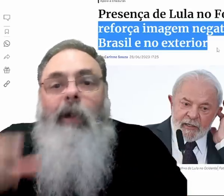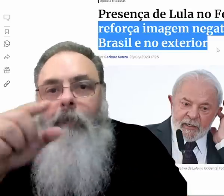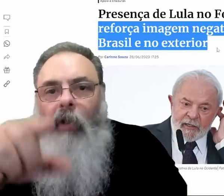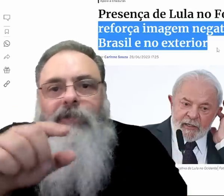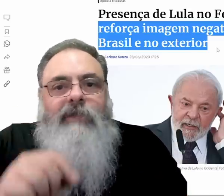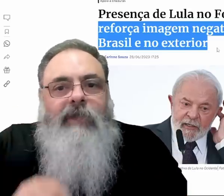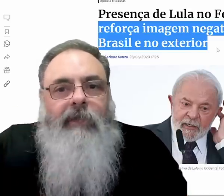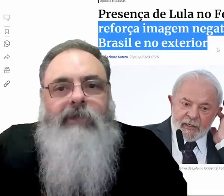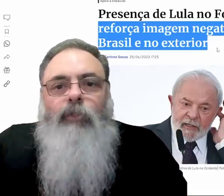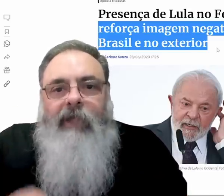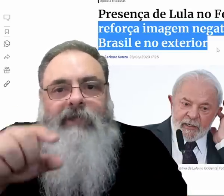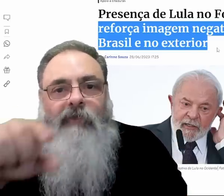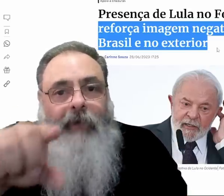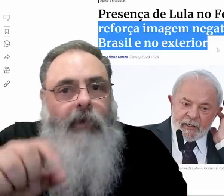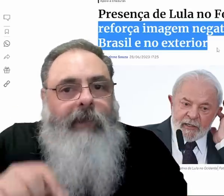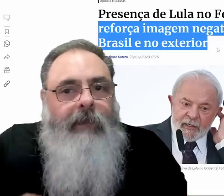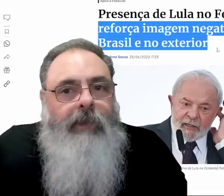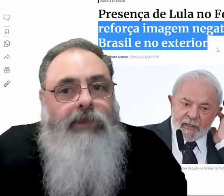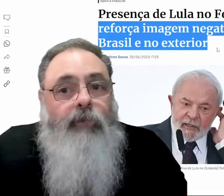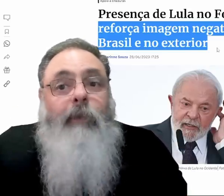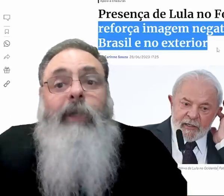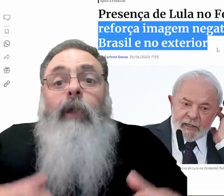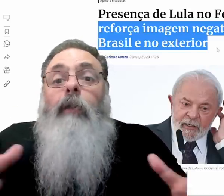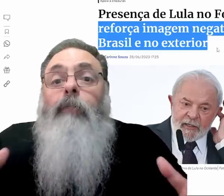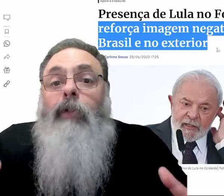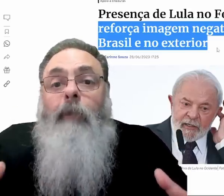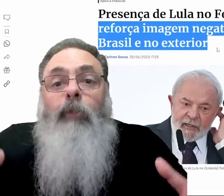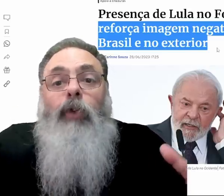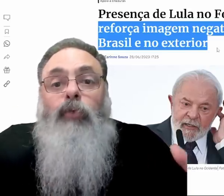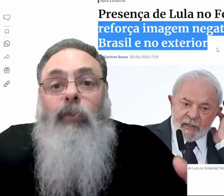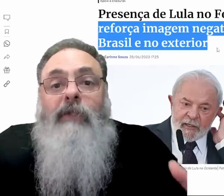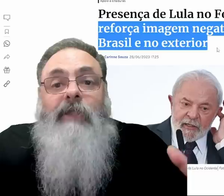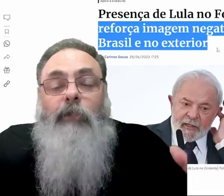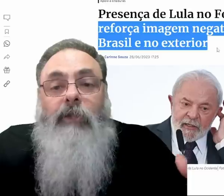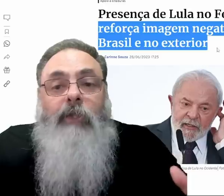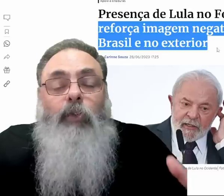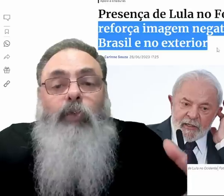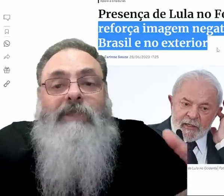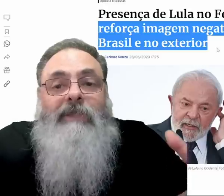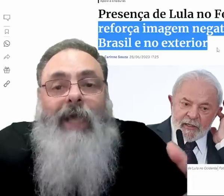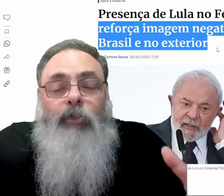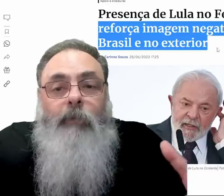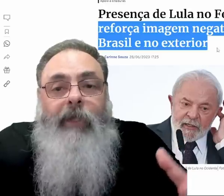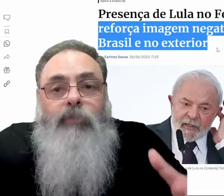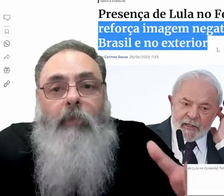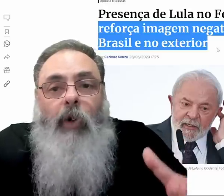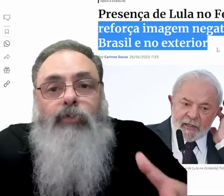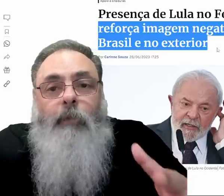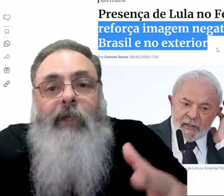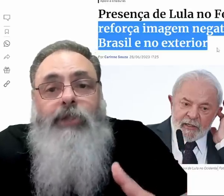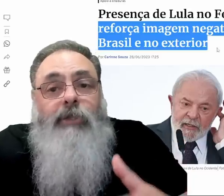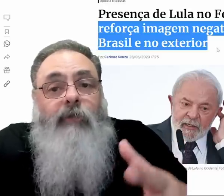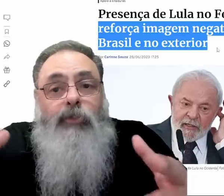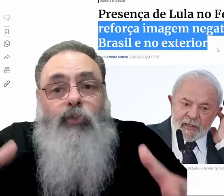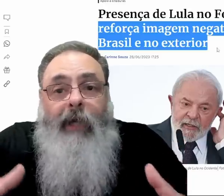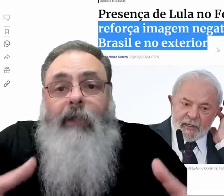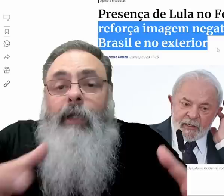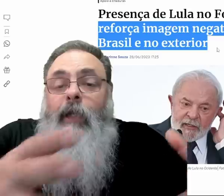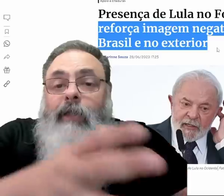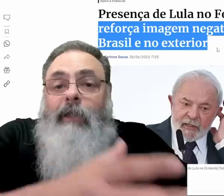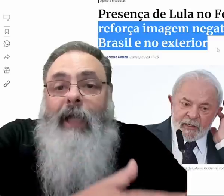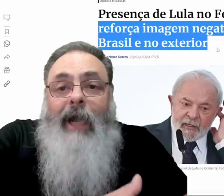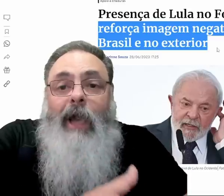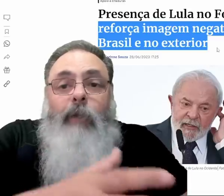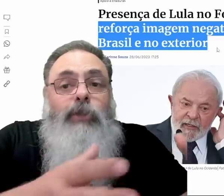a Lula pode ter certeza o TSE vai tornar inelegível também porque porque o Lula está adotando o exato mesmo operantes da Venezuela